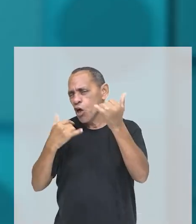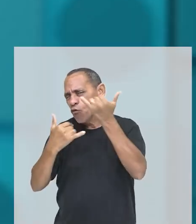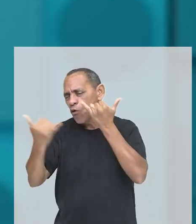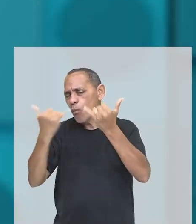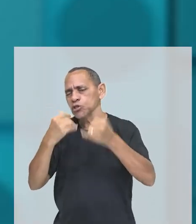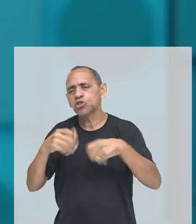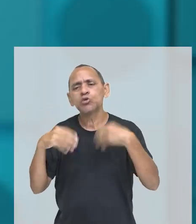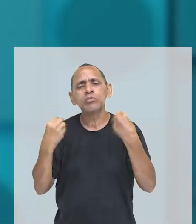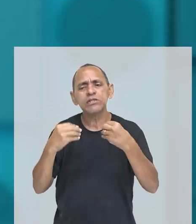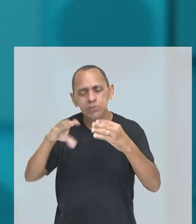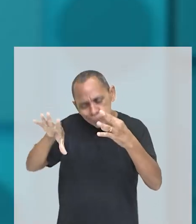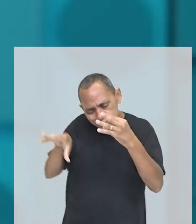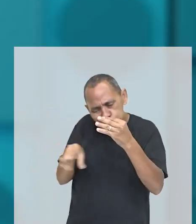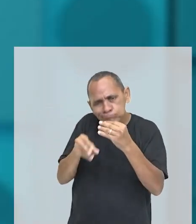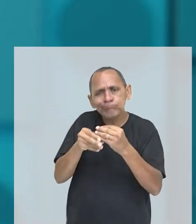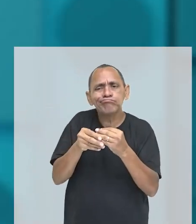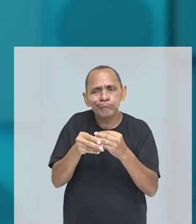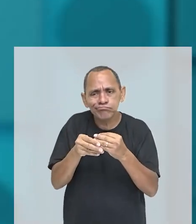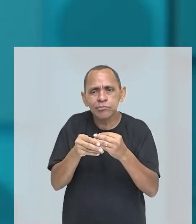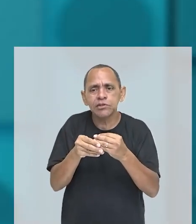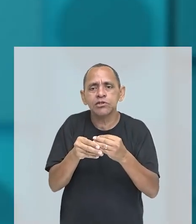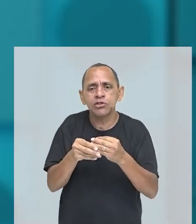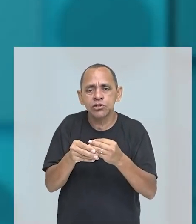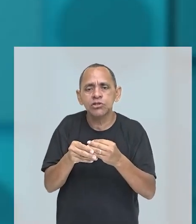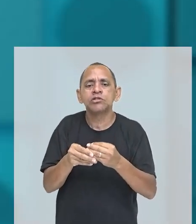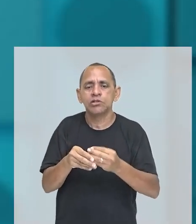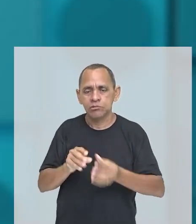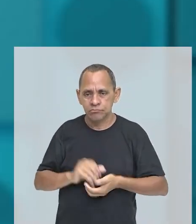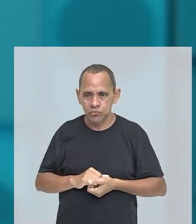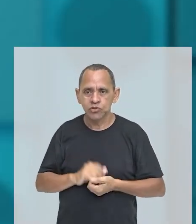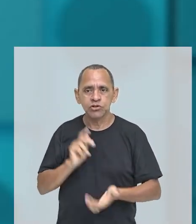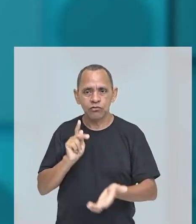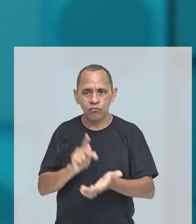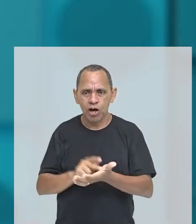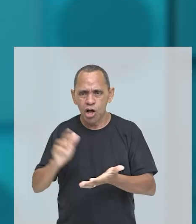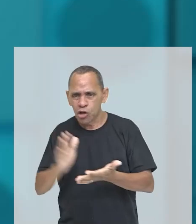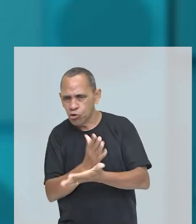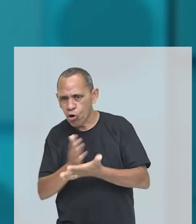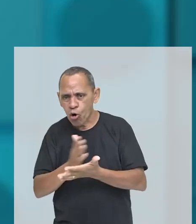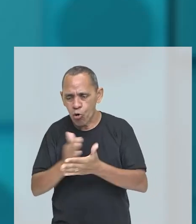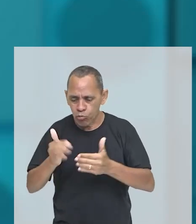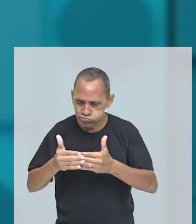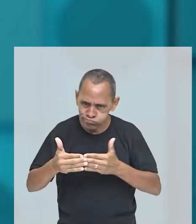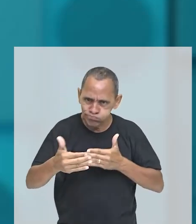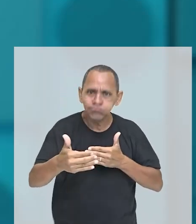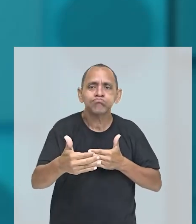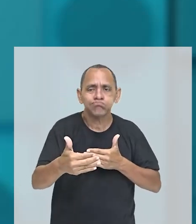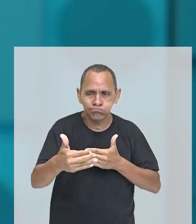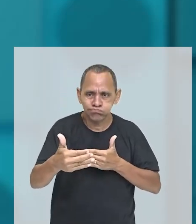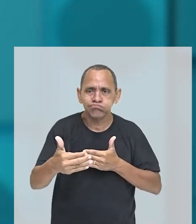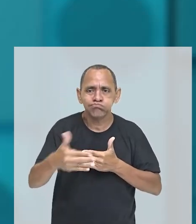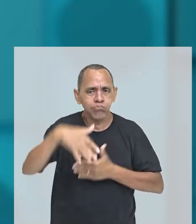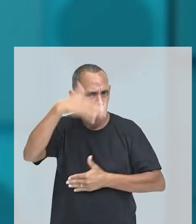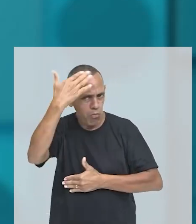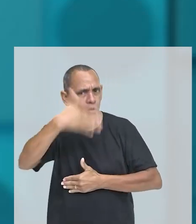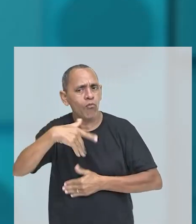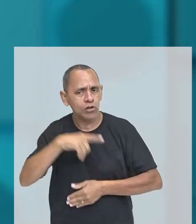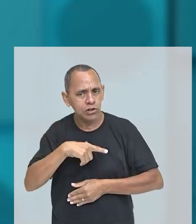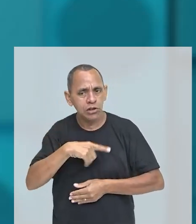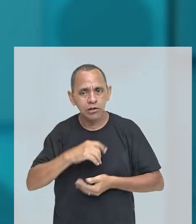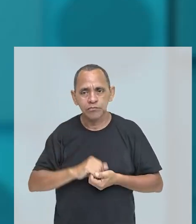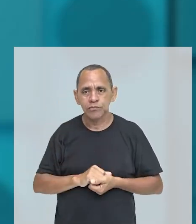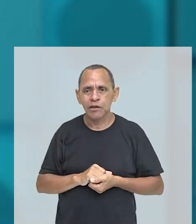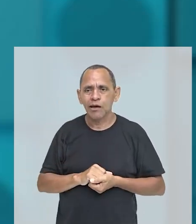ser adicionadas e, com certeza, com o passar do tempo, né, com novos estudos, isso vai ficar cada vez mais evidente. Tá? Tem